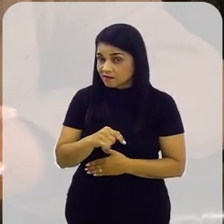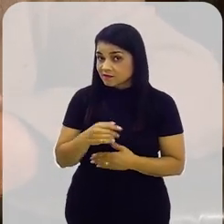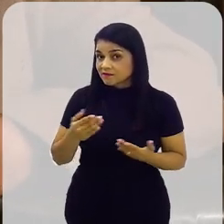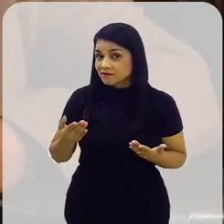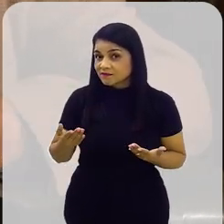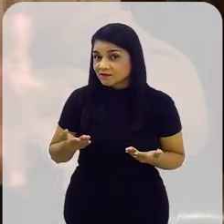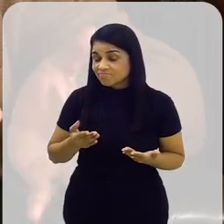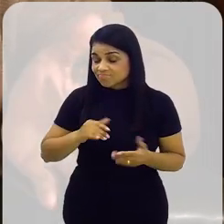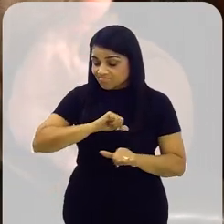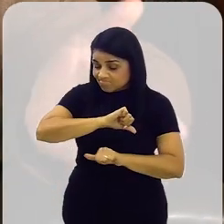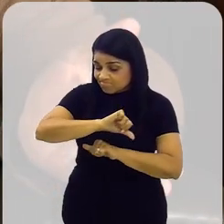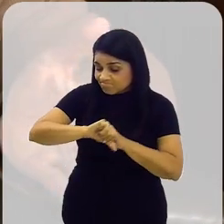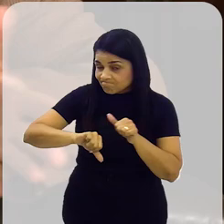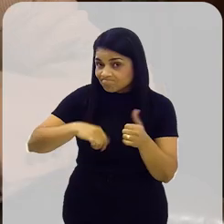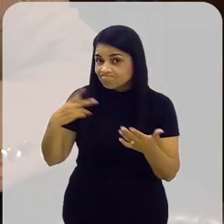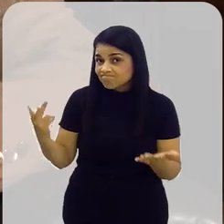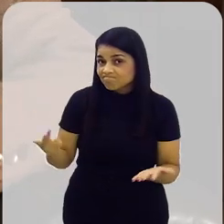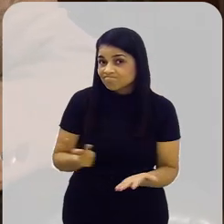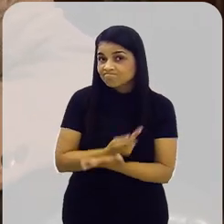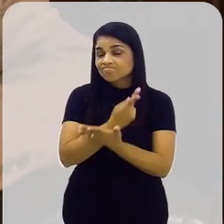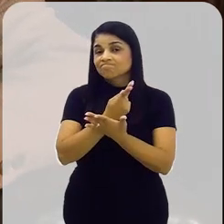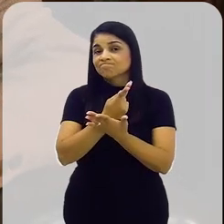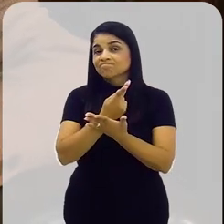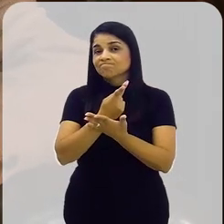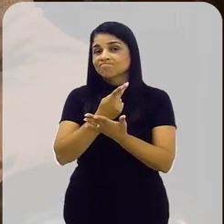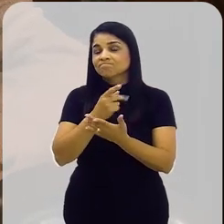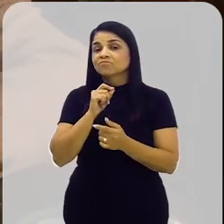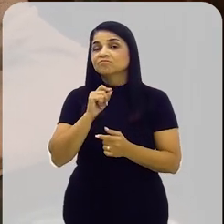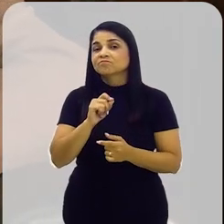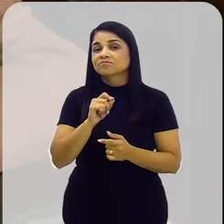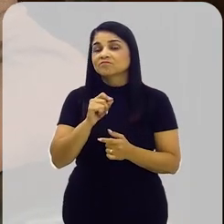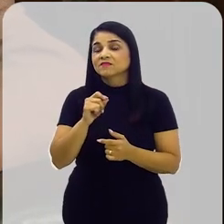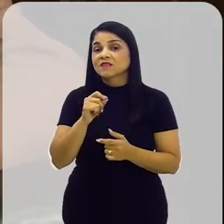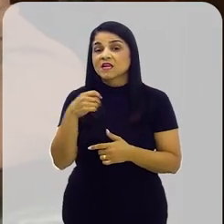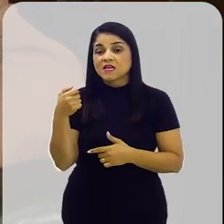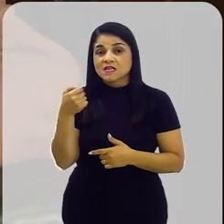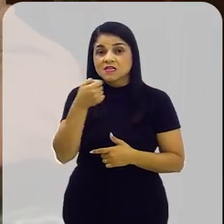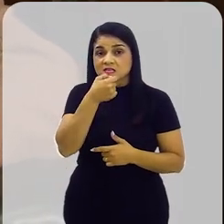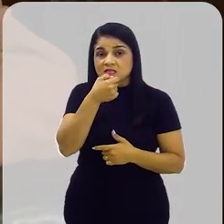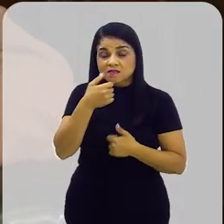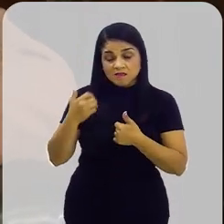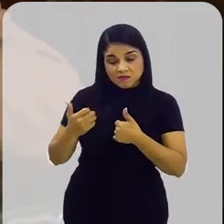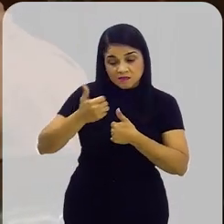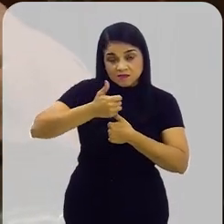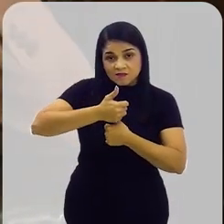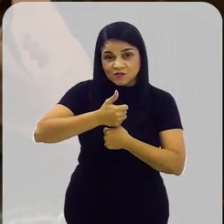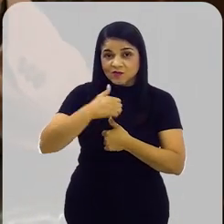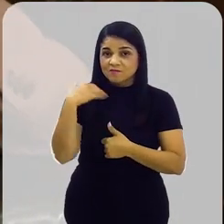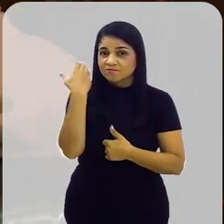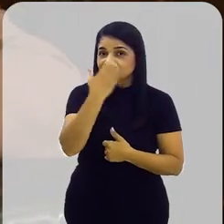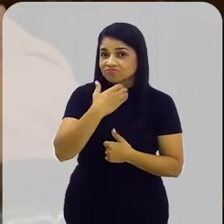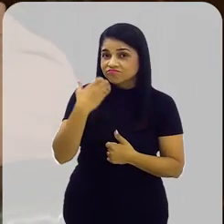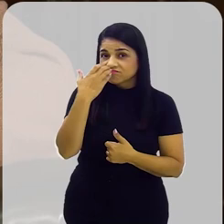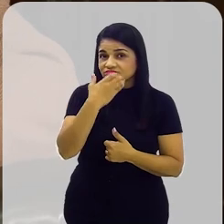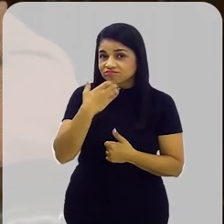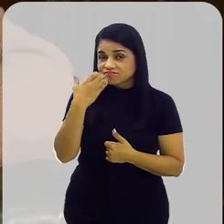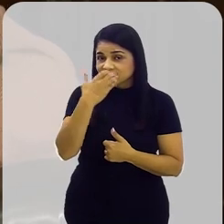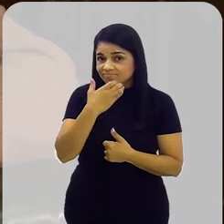Então, algo acontece e ela entra como cantora e se torna e explode.